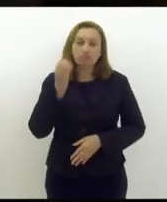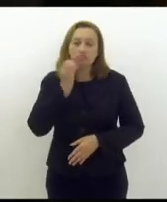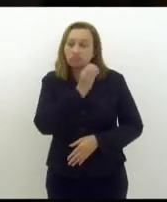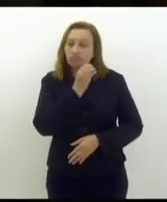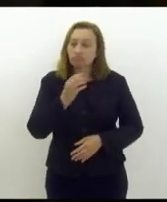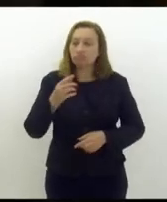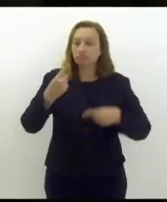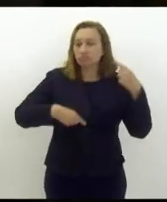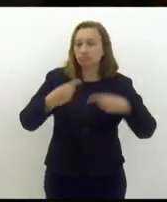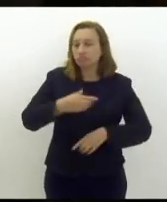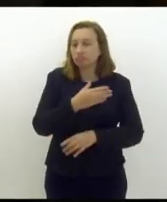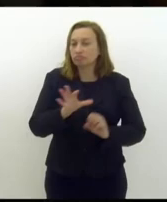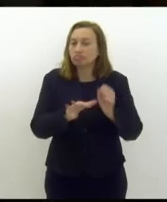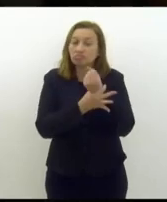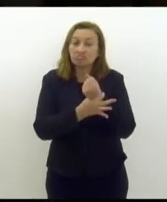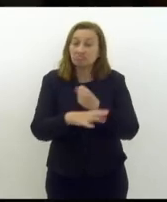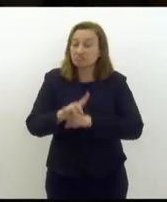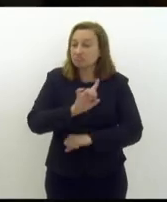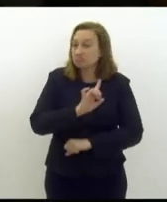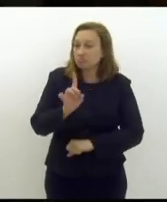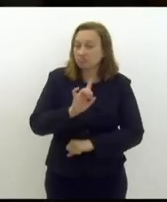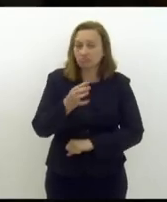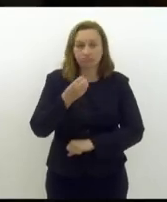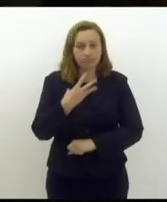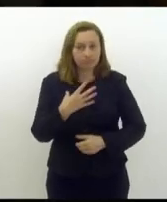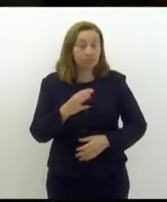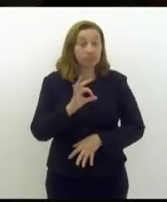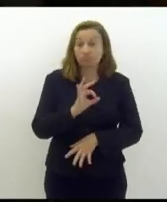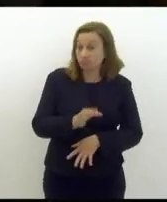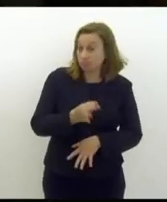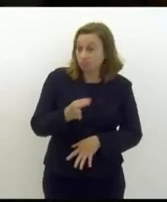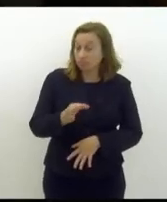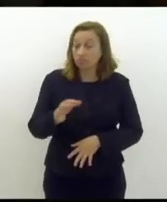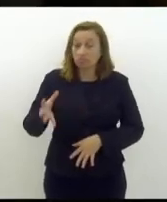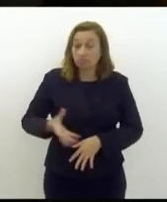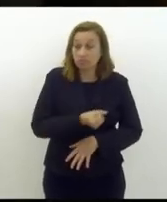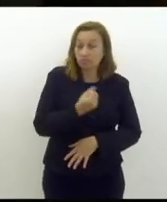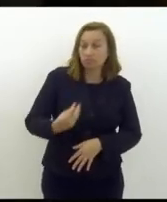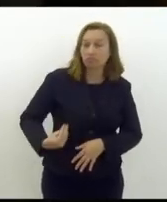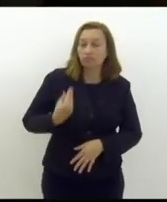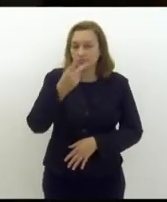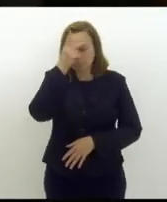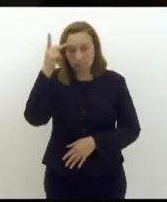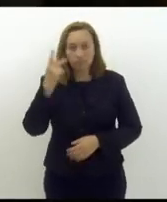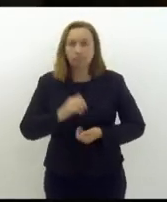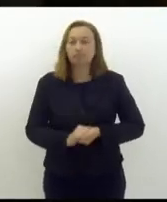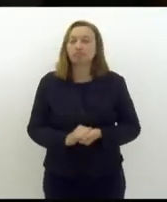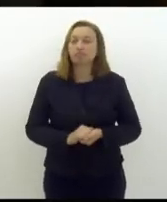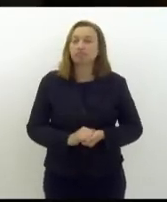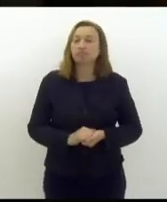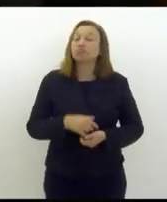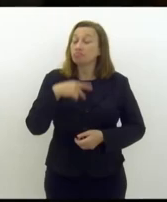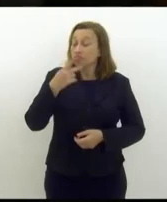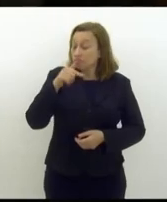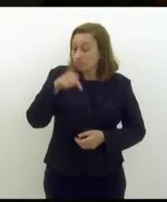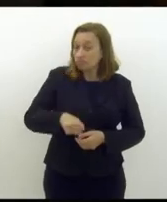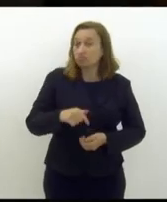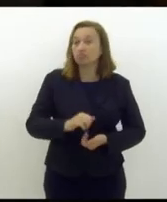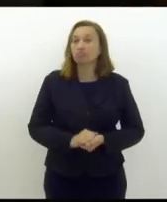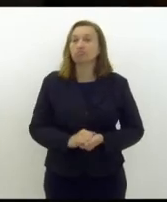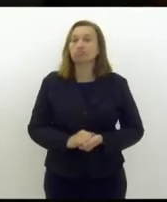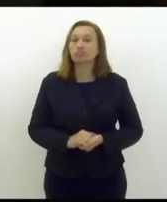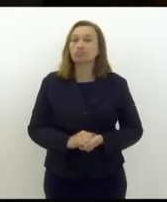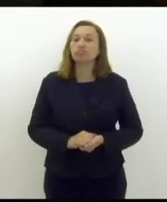não a política pública de segurança que não funciona evidentemente para salvar a vida das pessoas e eu reafirma aqui